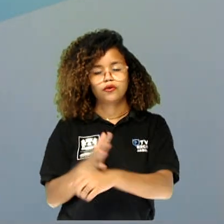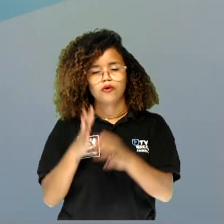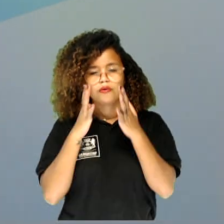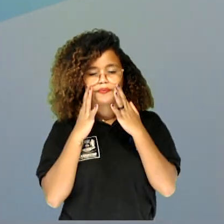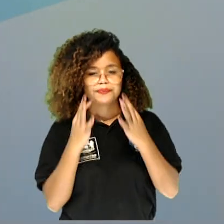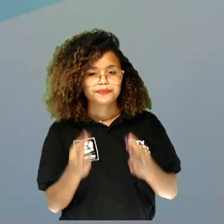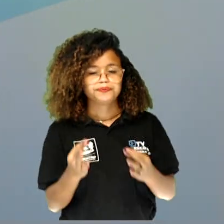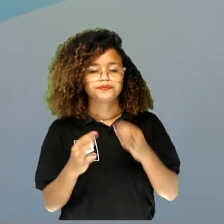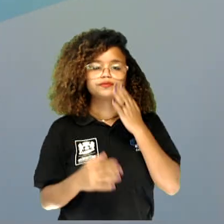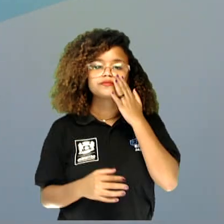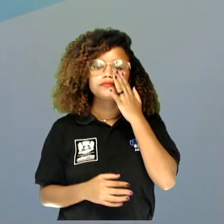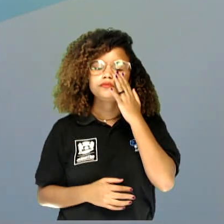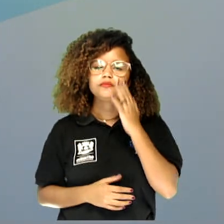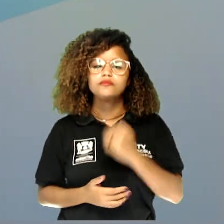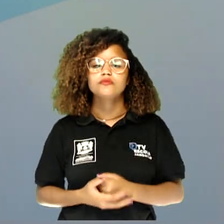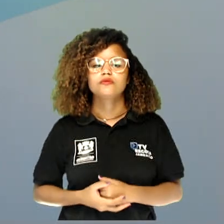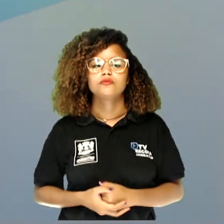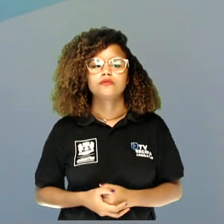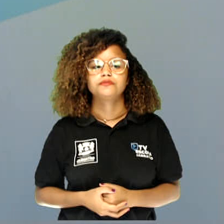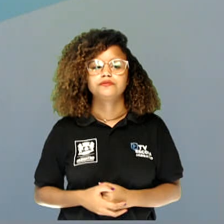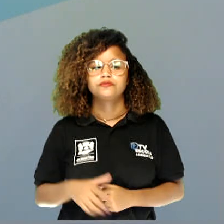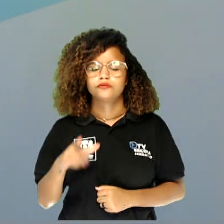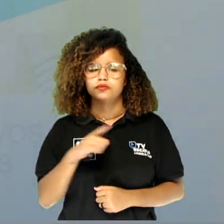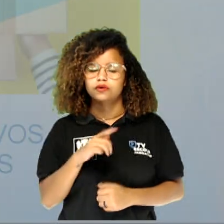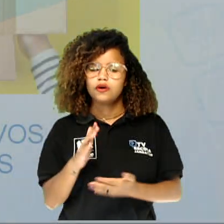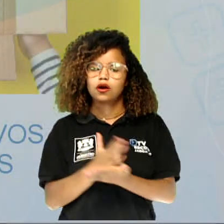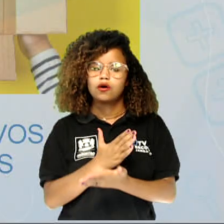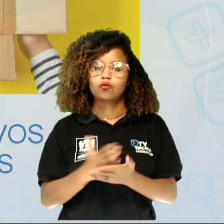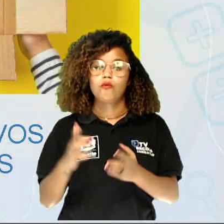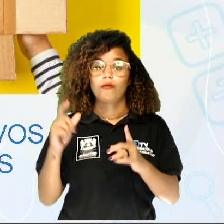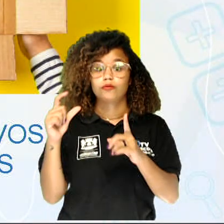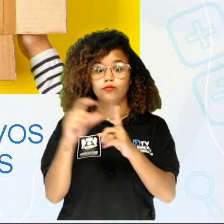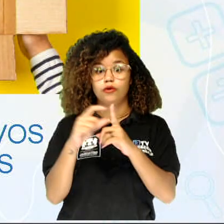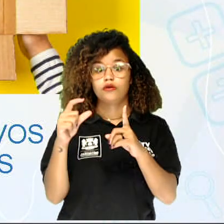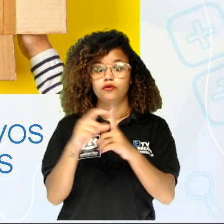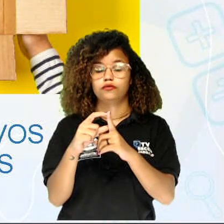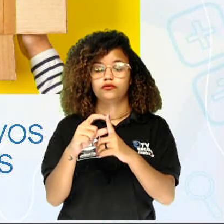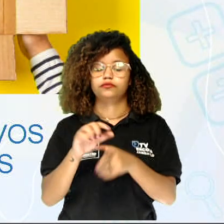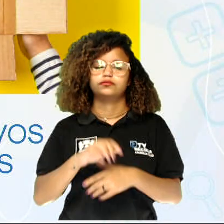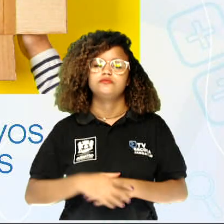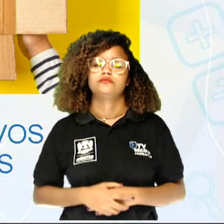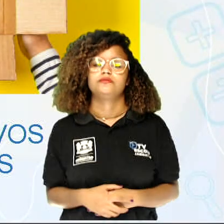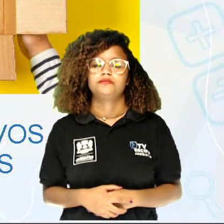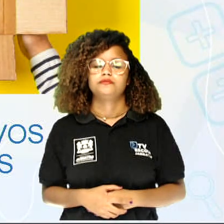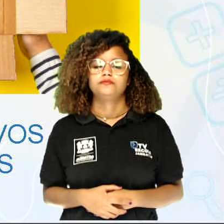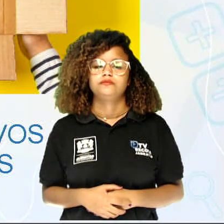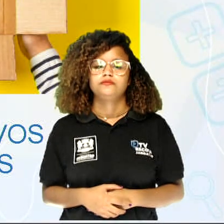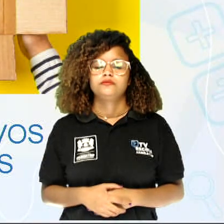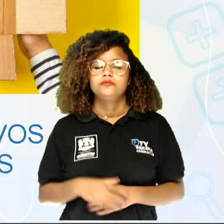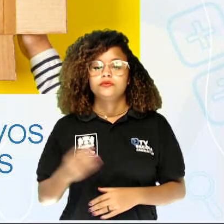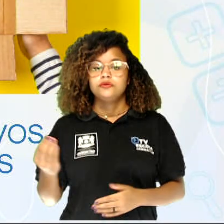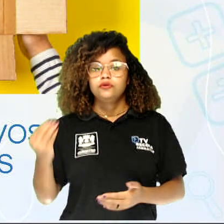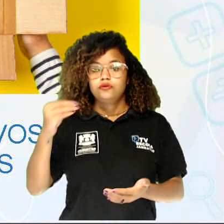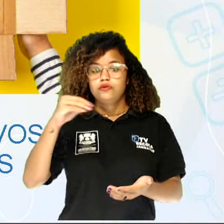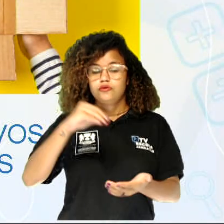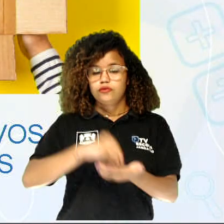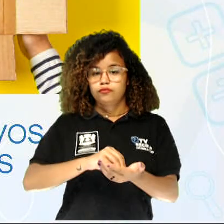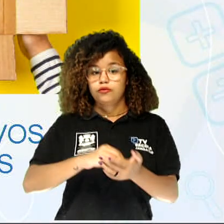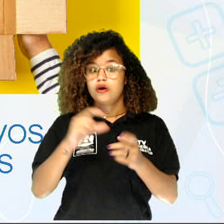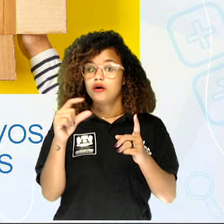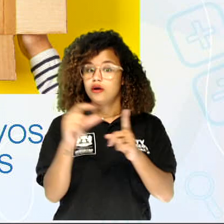atenção. Nós temos aqui algumas palavras e vamos colocar